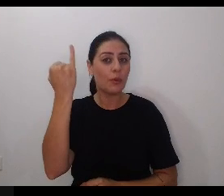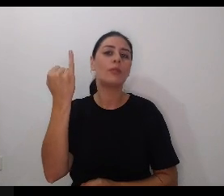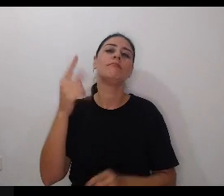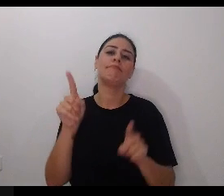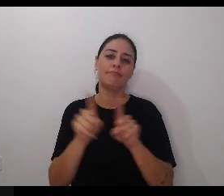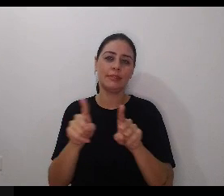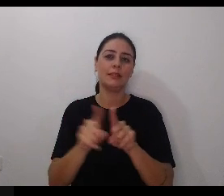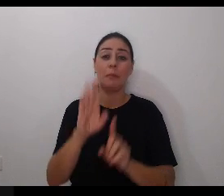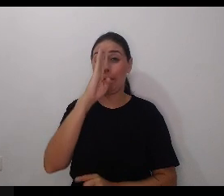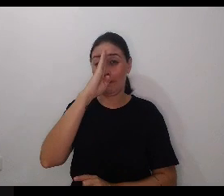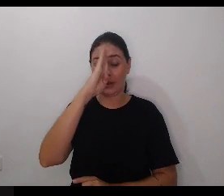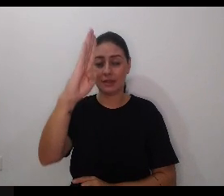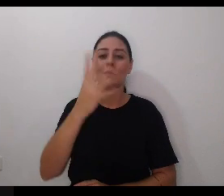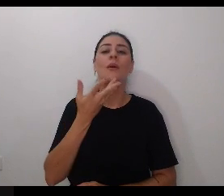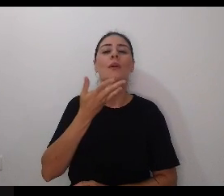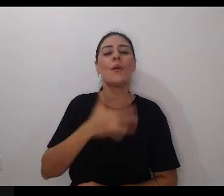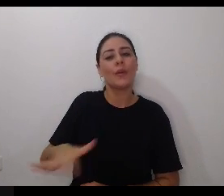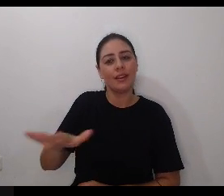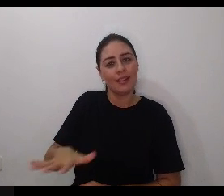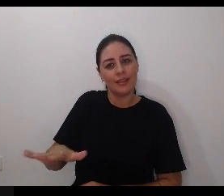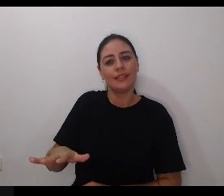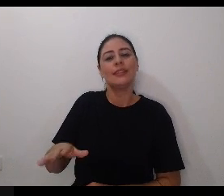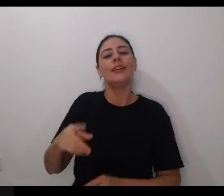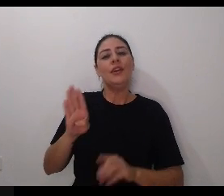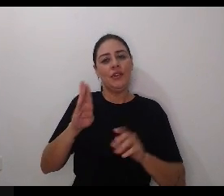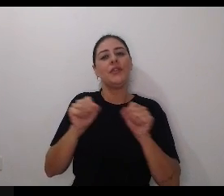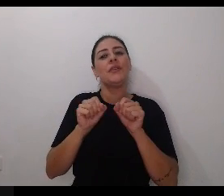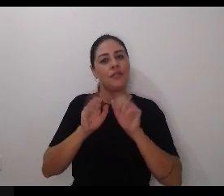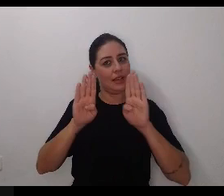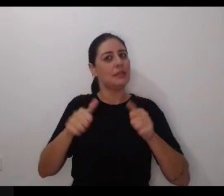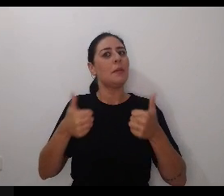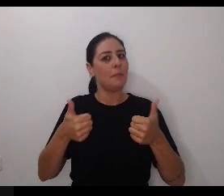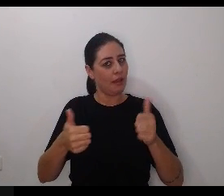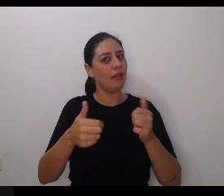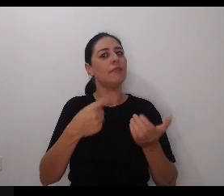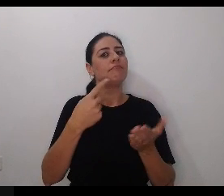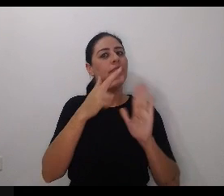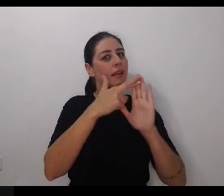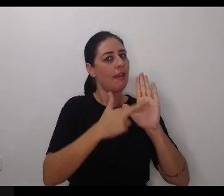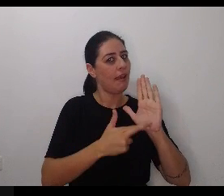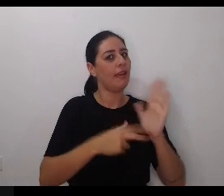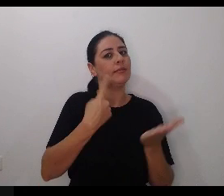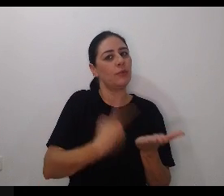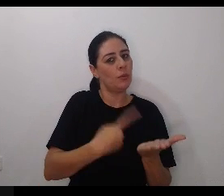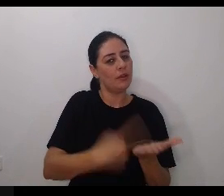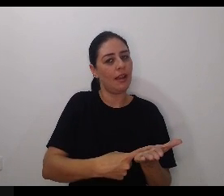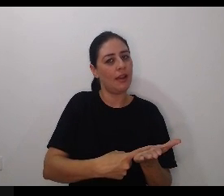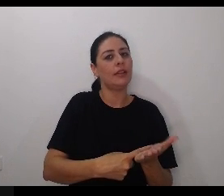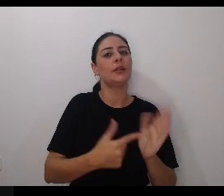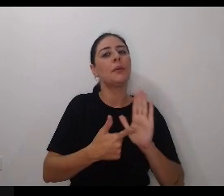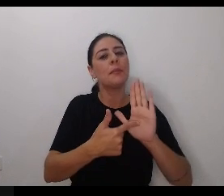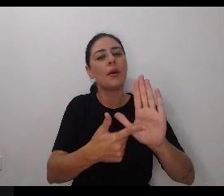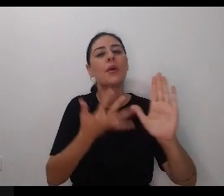As regras e os combinados, eles têm uma importância bastante grande para as crianças, né?